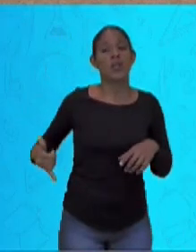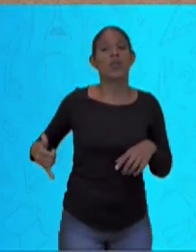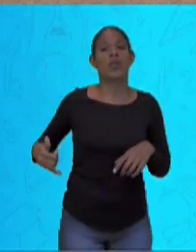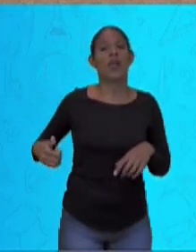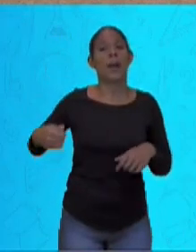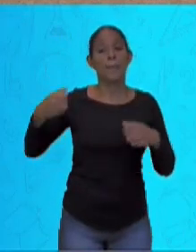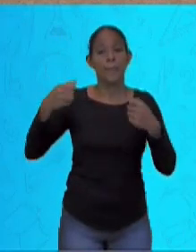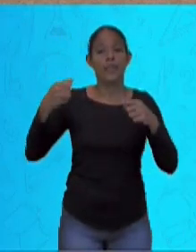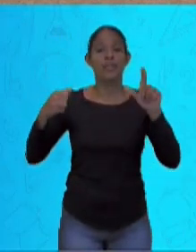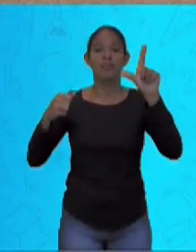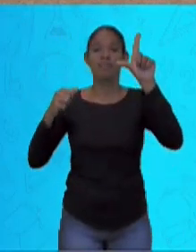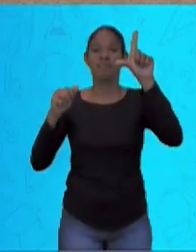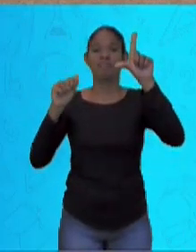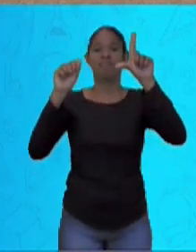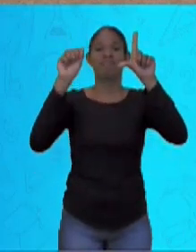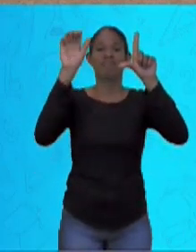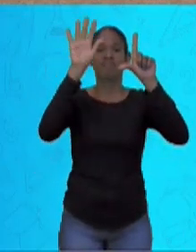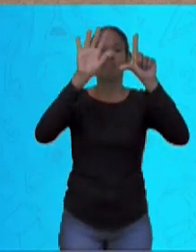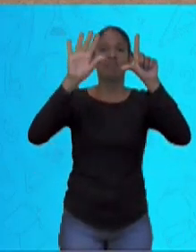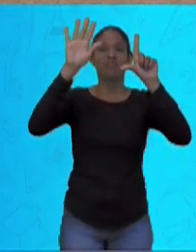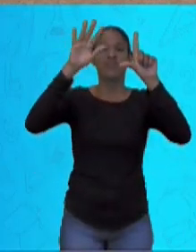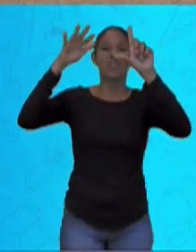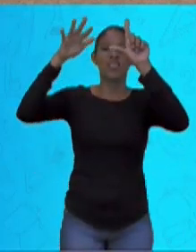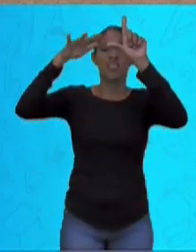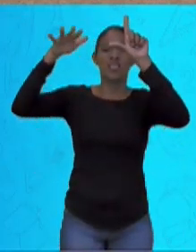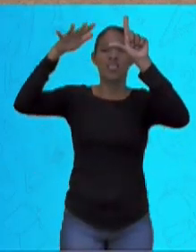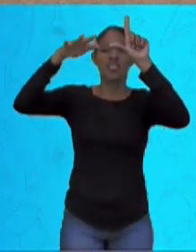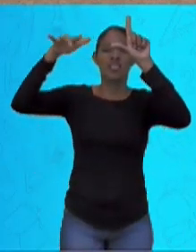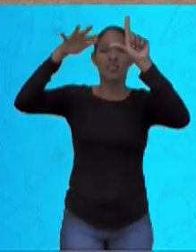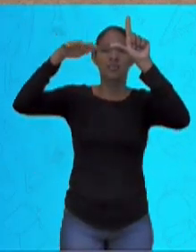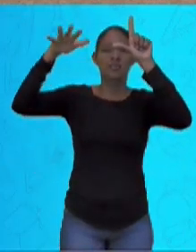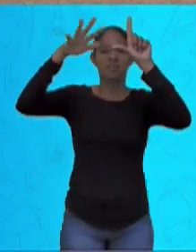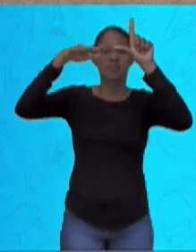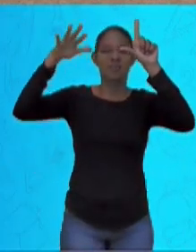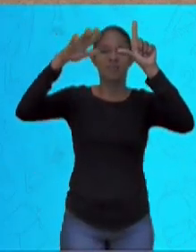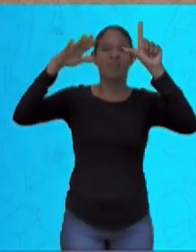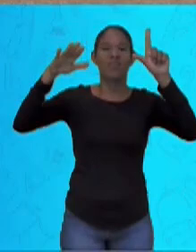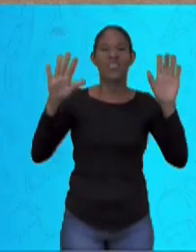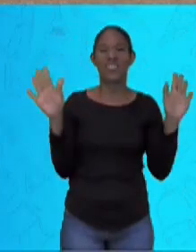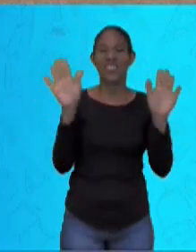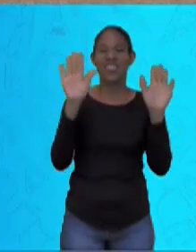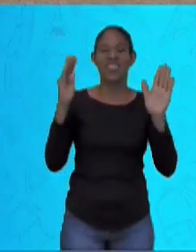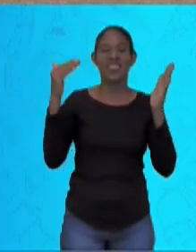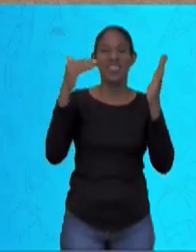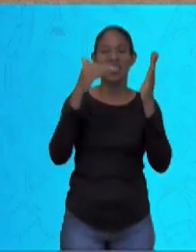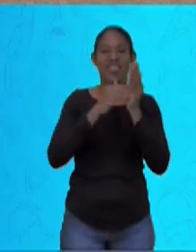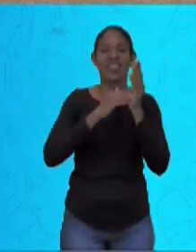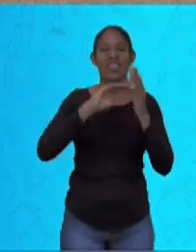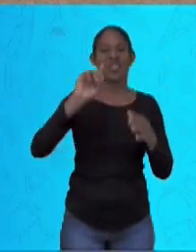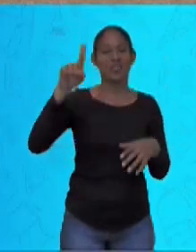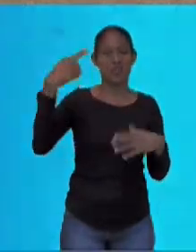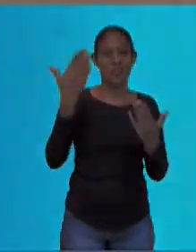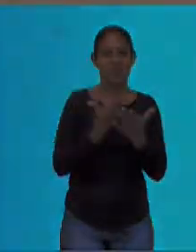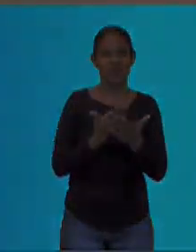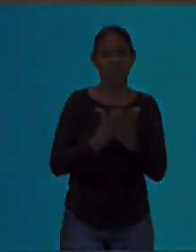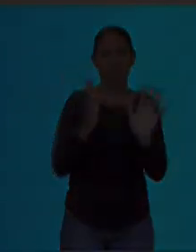seu celular na imagem que aparece no canto da tela. Até a próxima. Tchau, tchau!